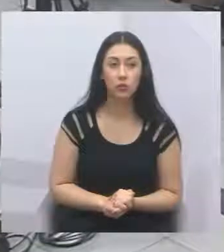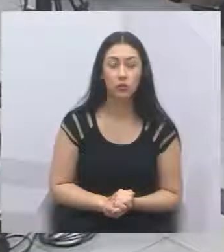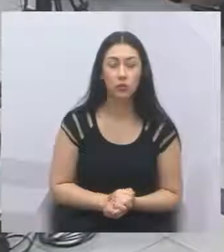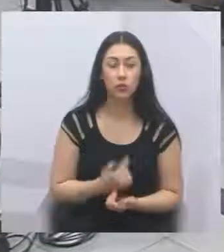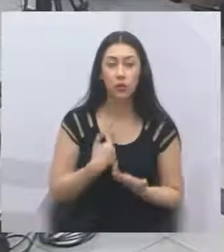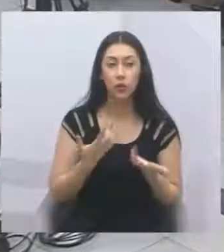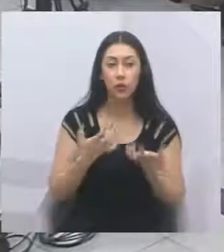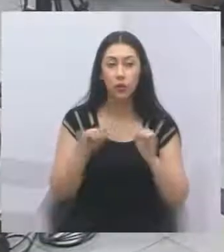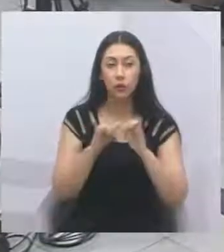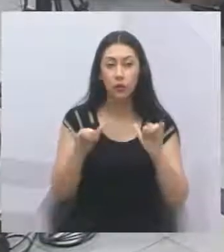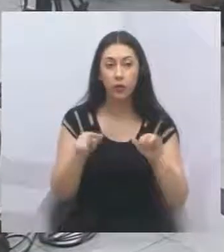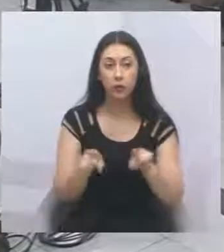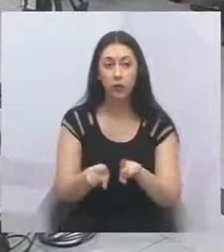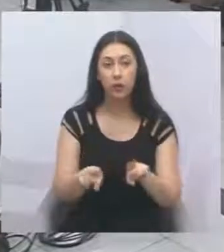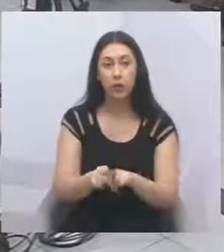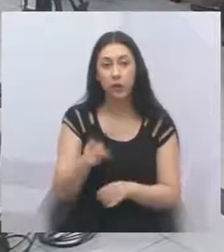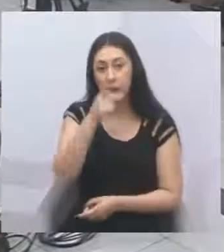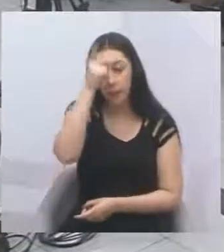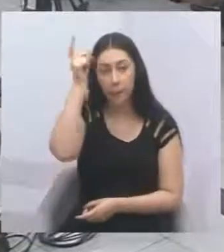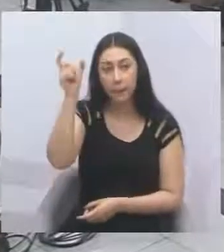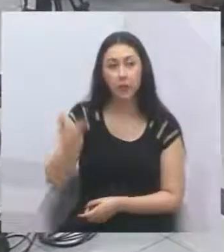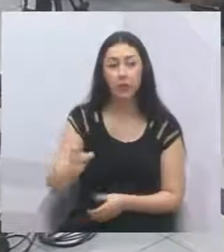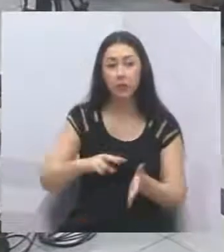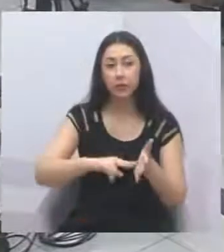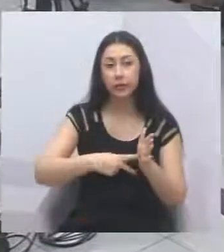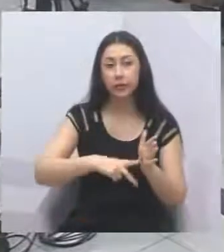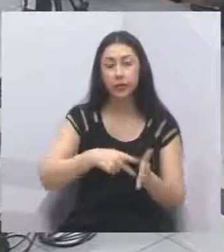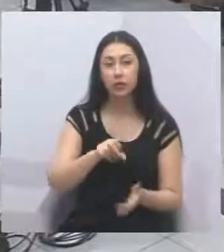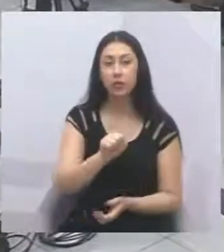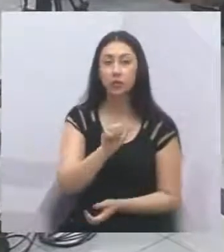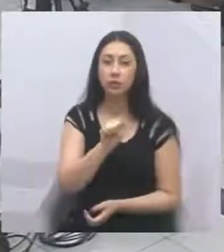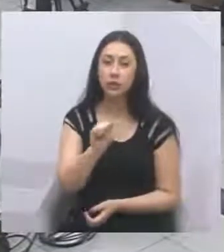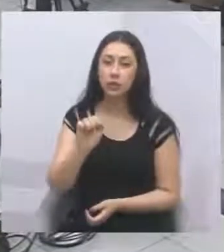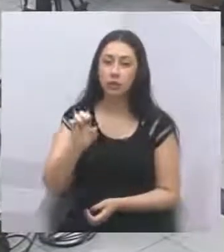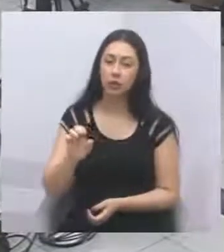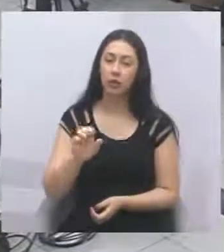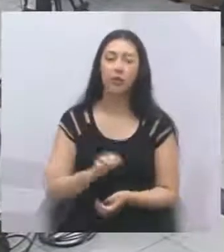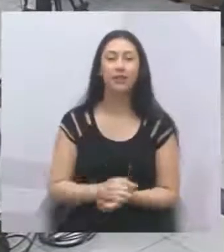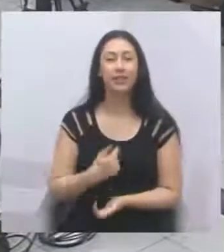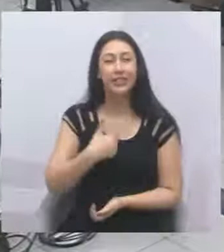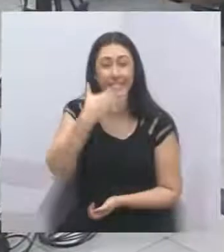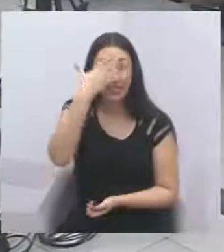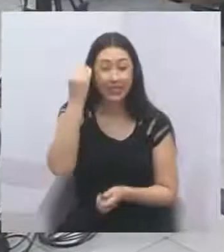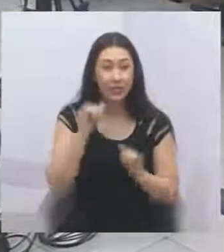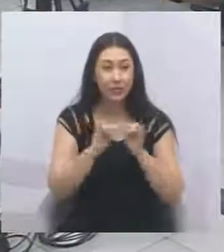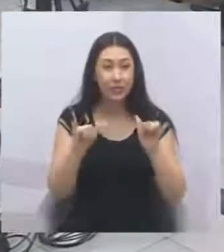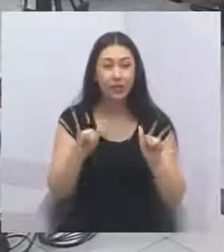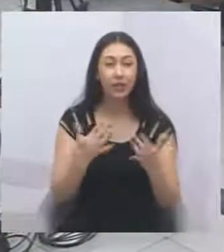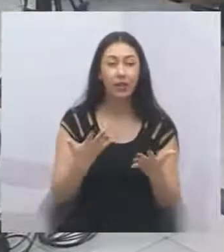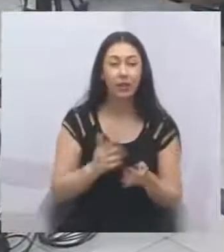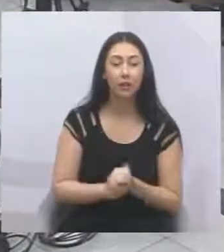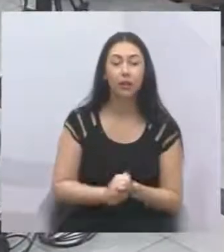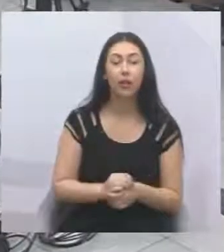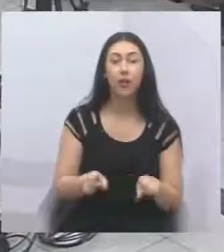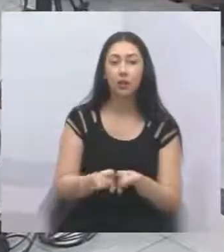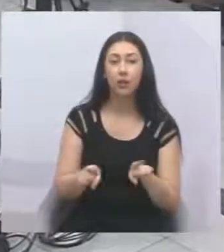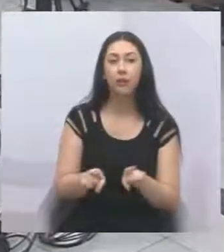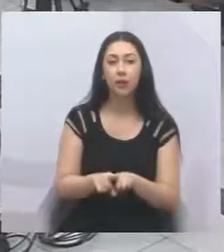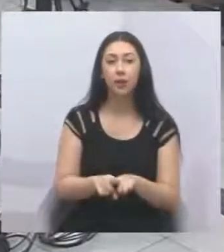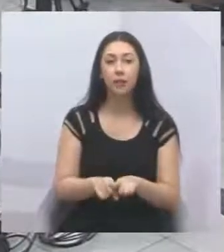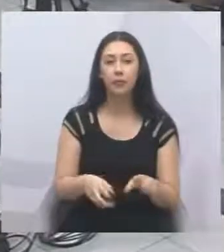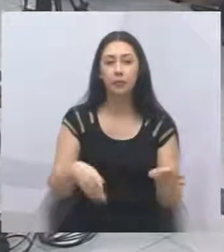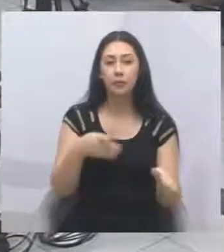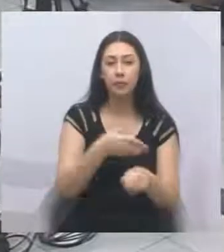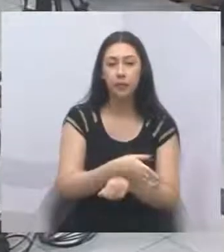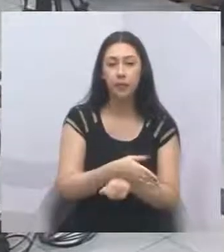Quero anunciar aqui também a presença do sindicato do SAI, a presença do Evandro do Destro, esqueci de mencionar naquele horário, que também se fez parte aqui